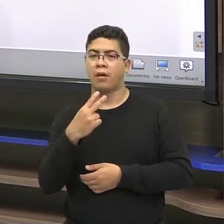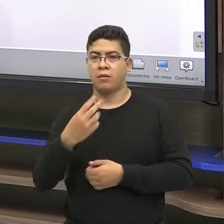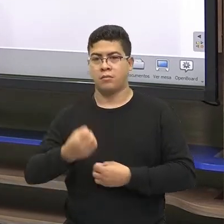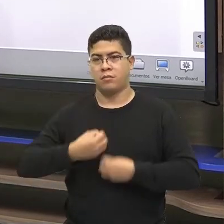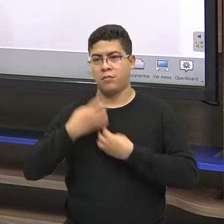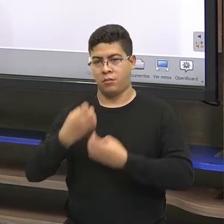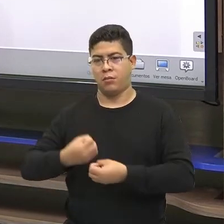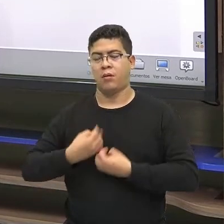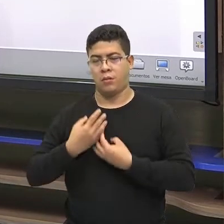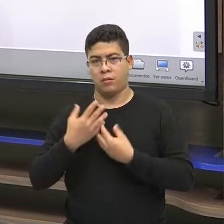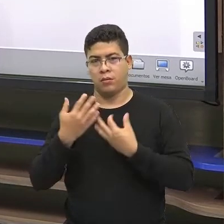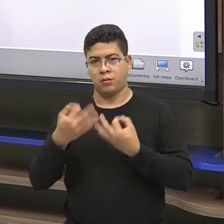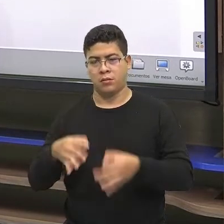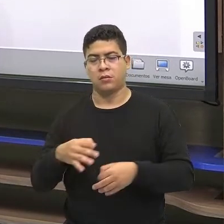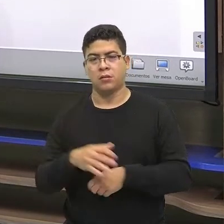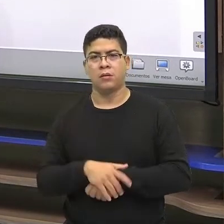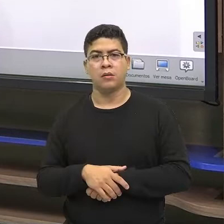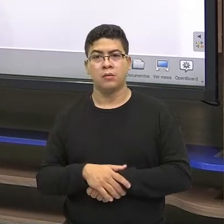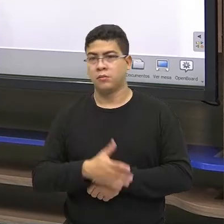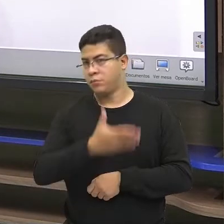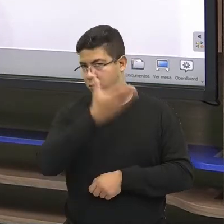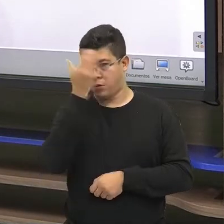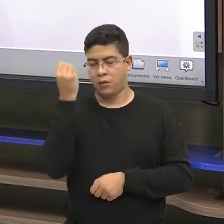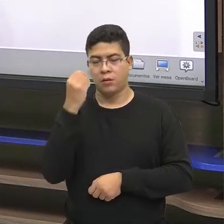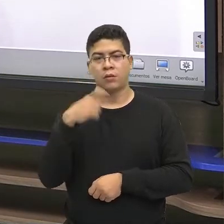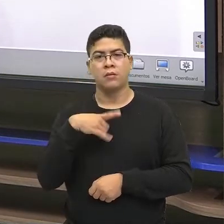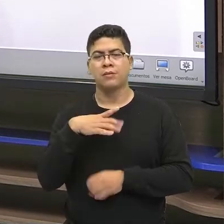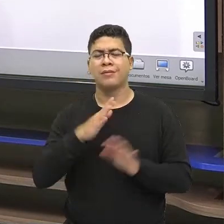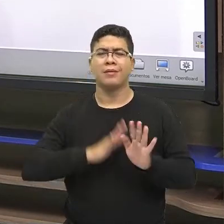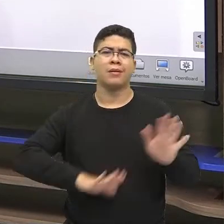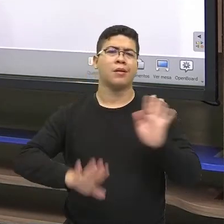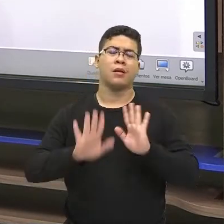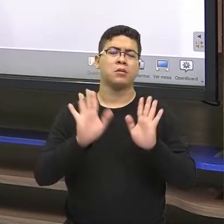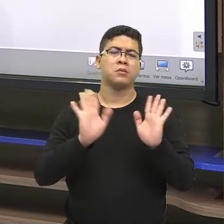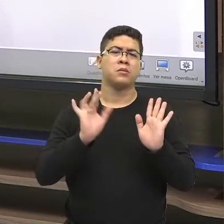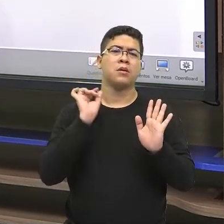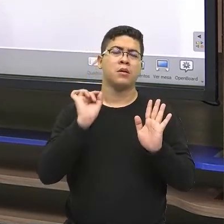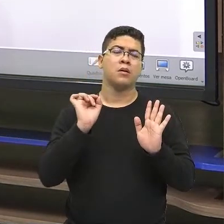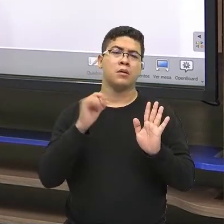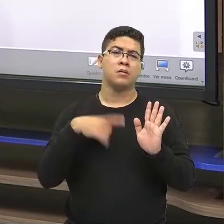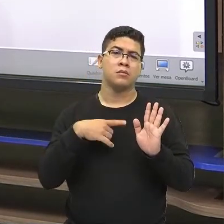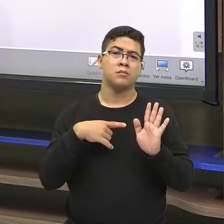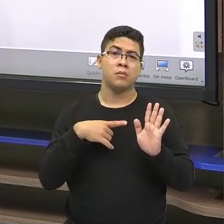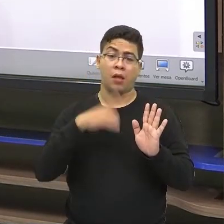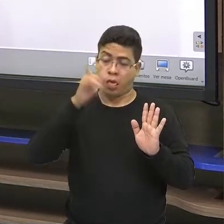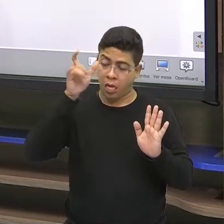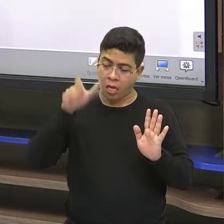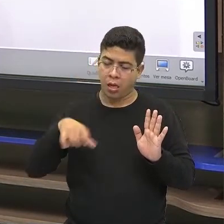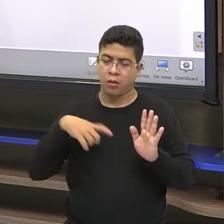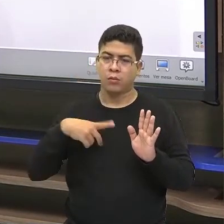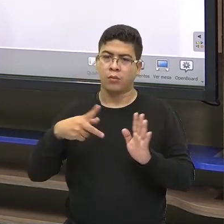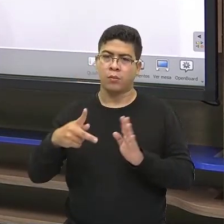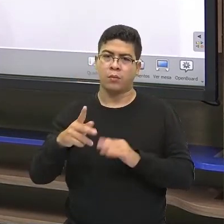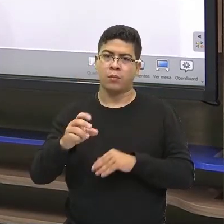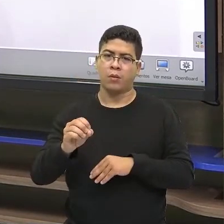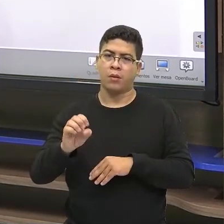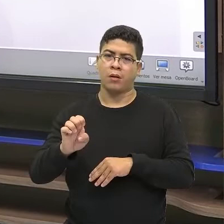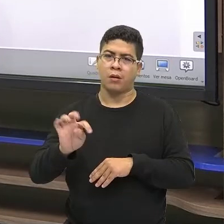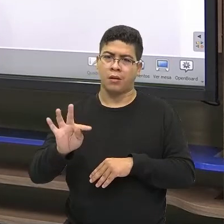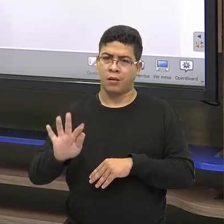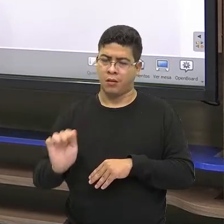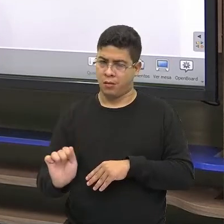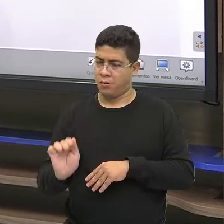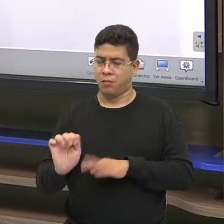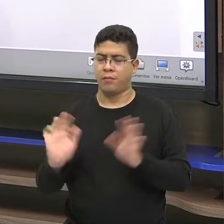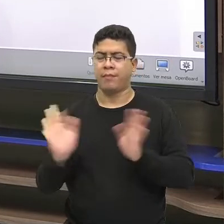sendo apresentado, tá? Não esqueçam disso. Não necessariamente essa voz é do poeta, tá?